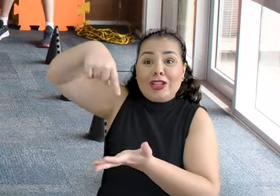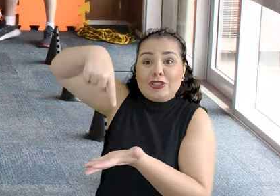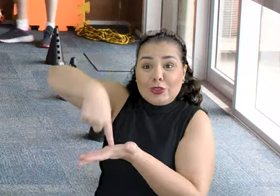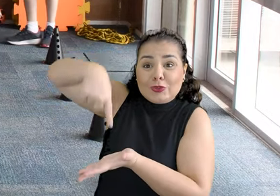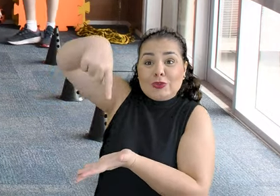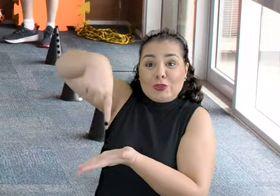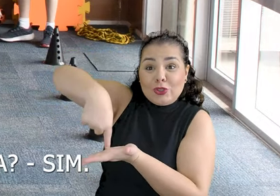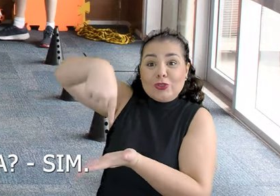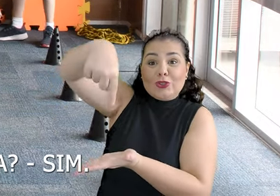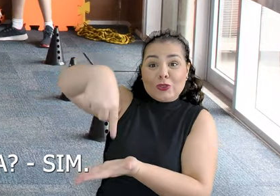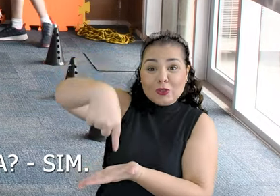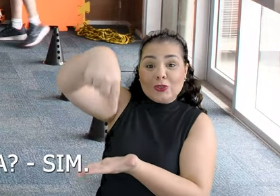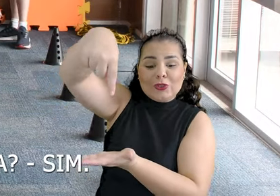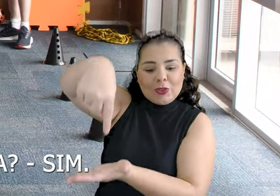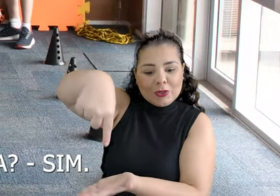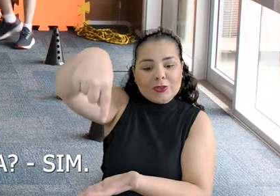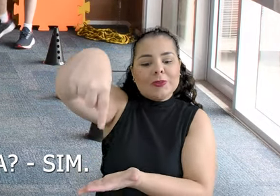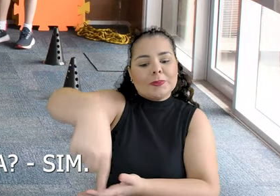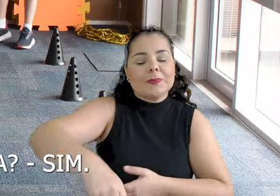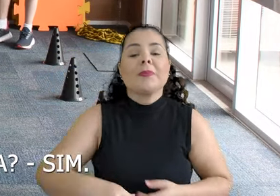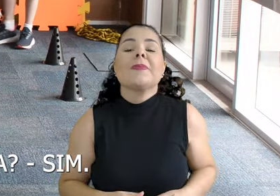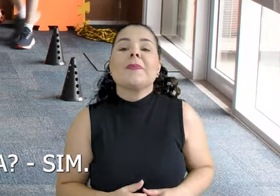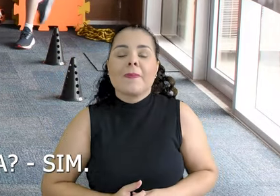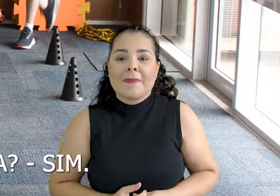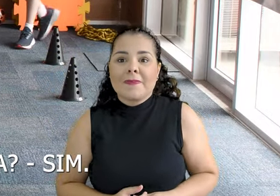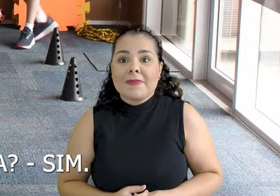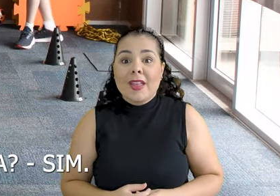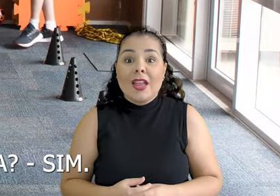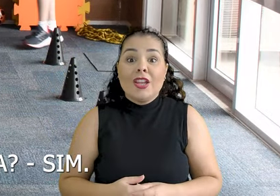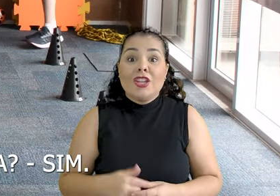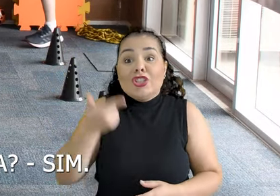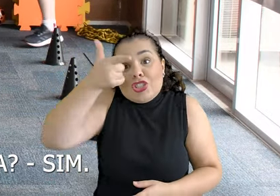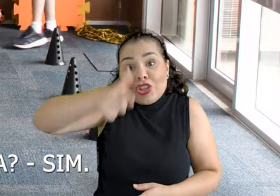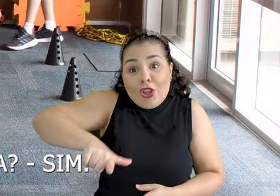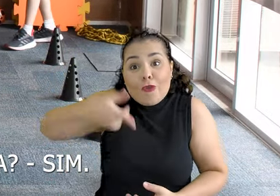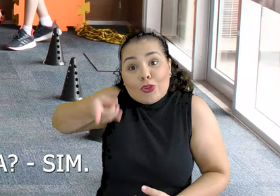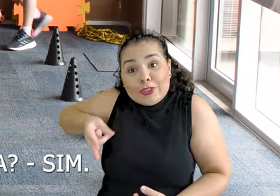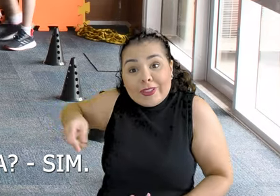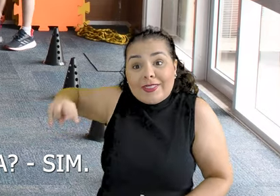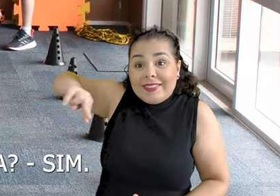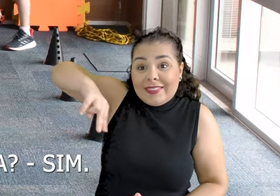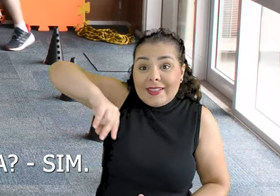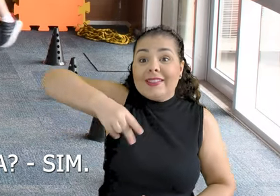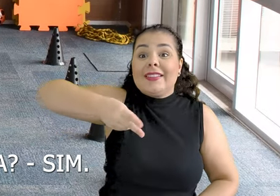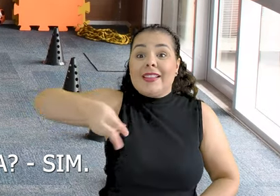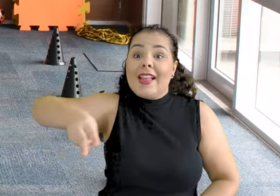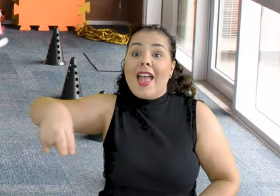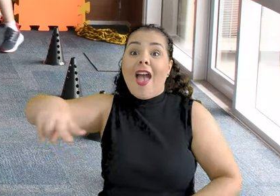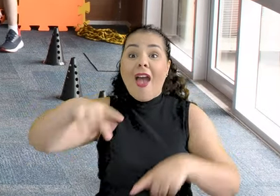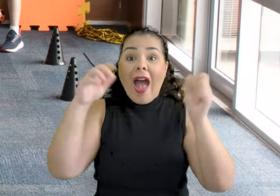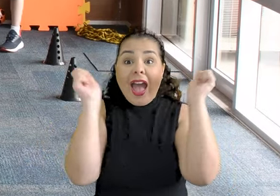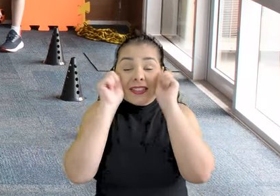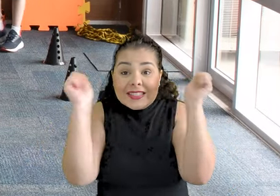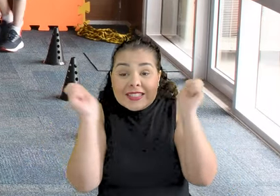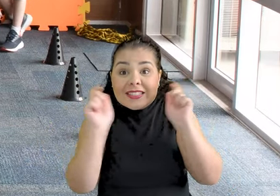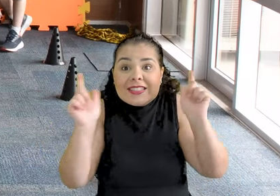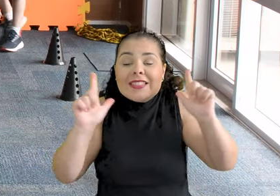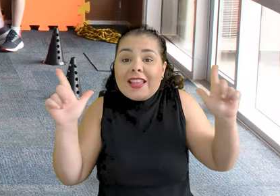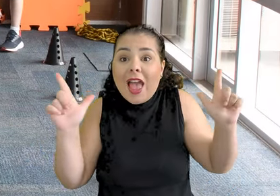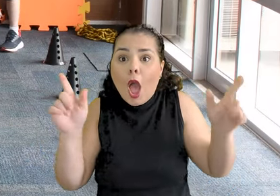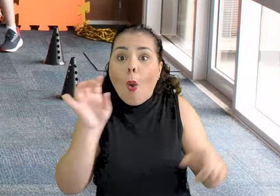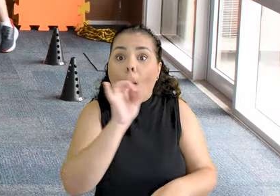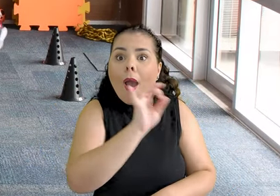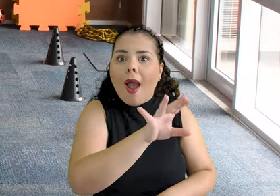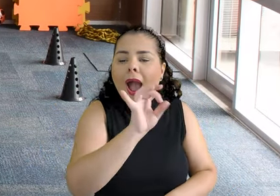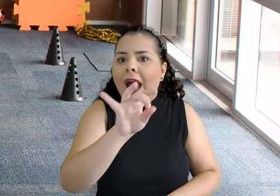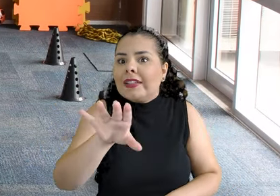Aê, galera! Muito bem! Ótimo, tudo bem? Quer um pouquinho de água? Sim. Sim, eu pode descansar